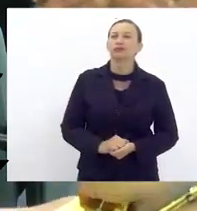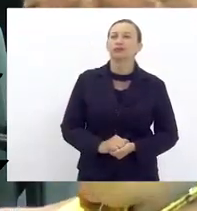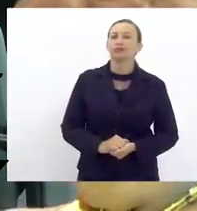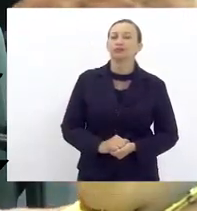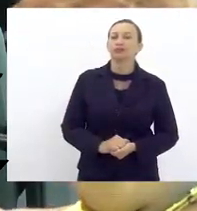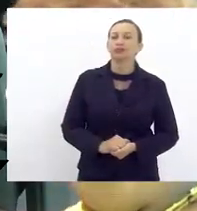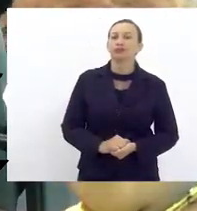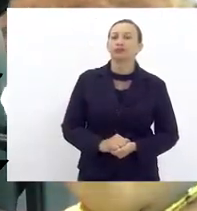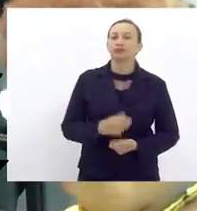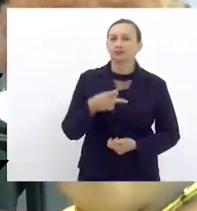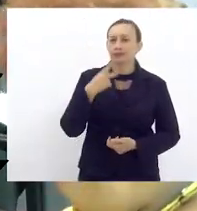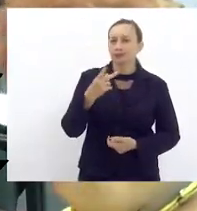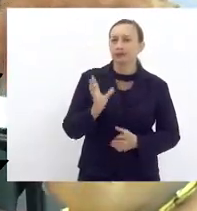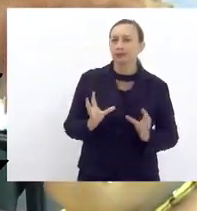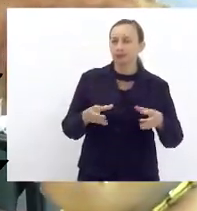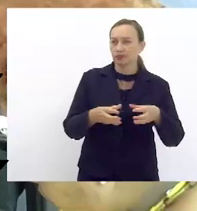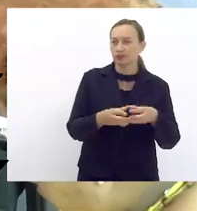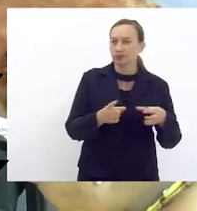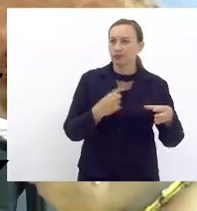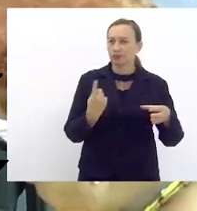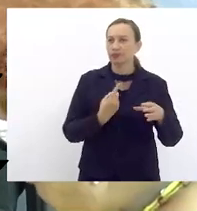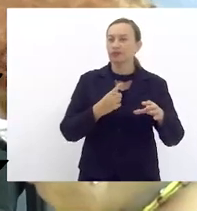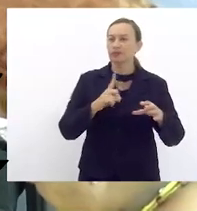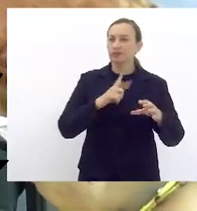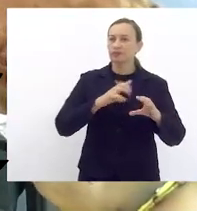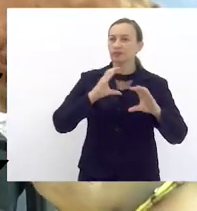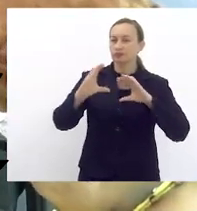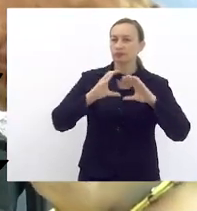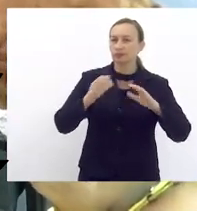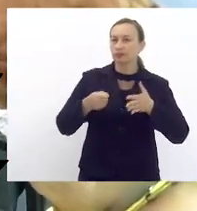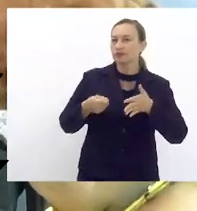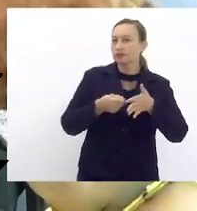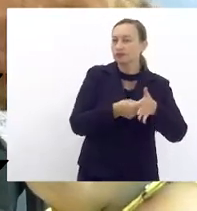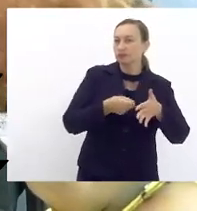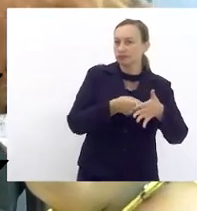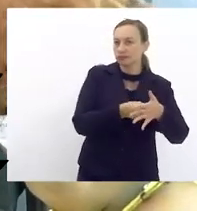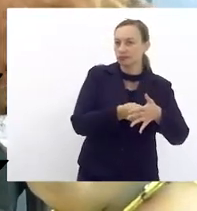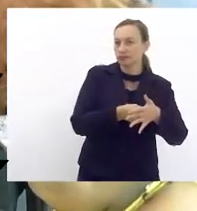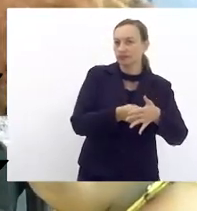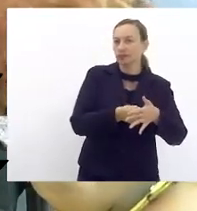para dizer que a nossa comissão tem um canal de denúncias que